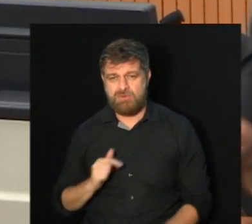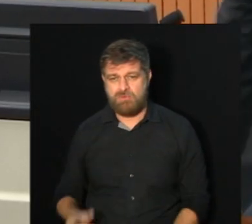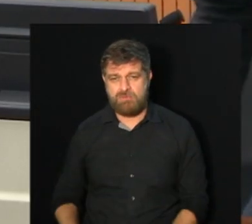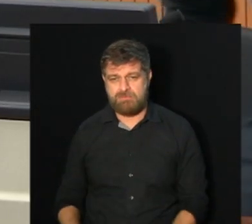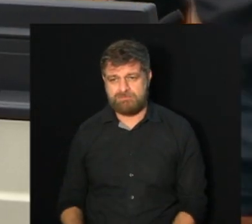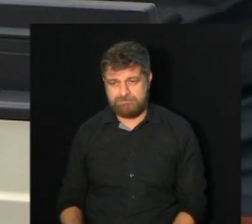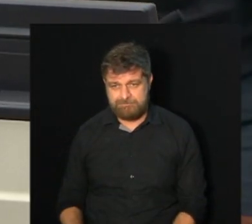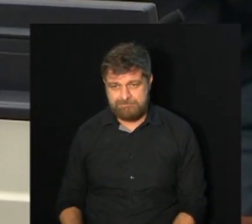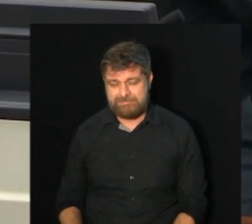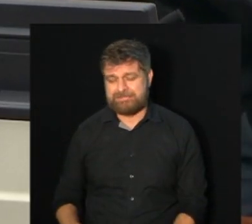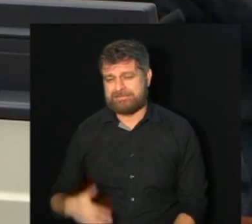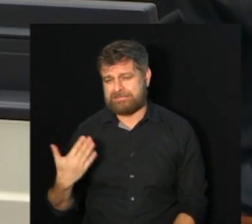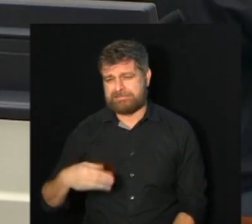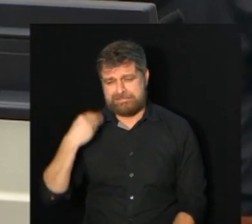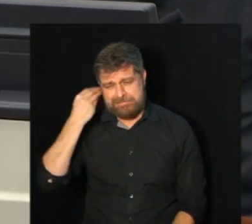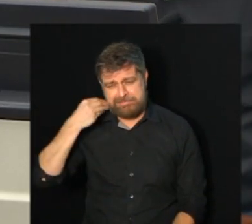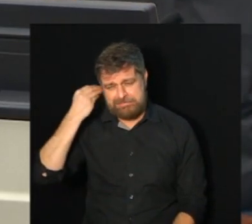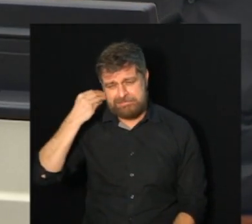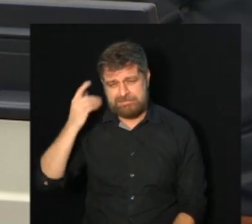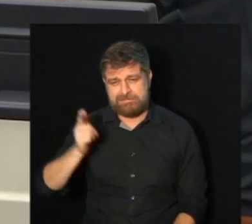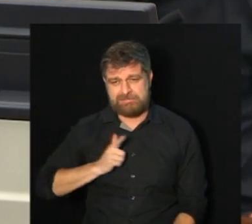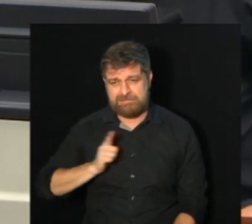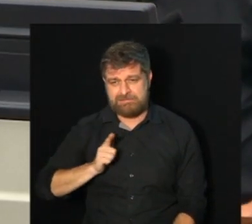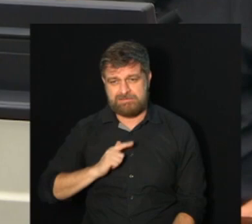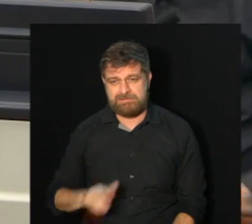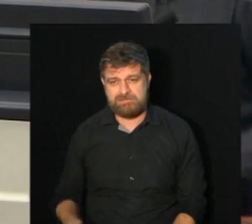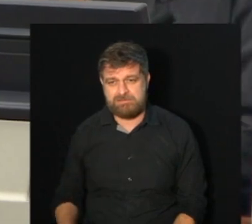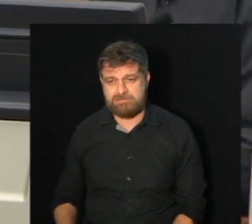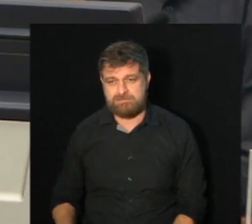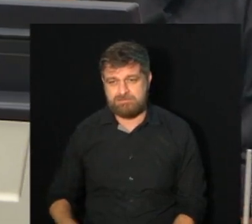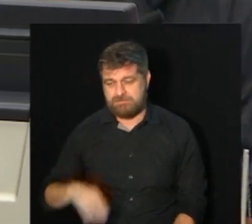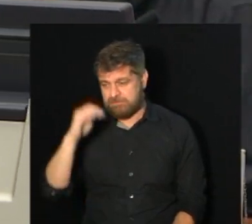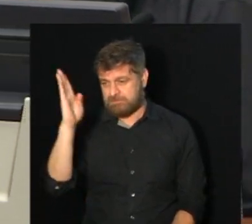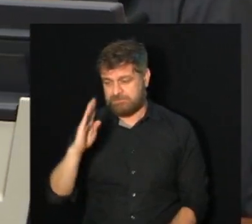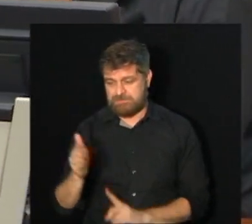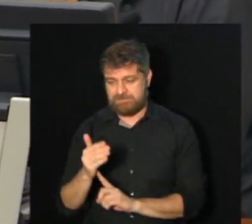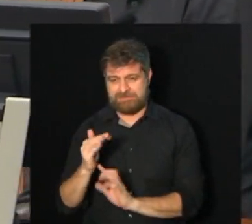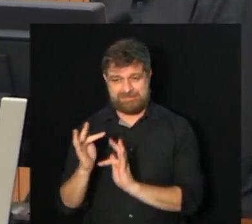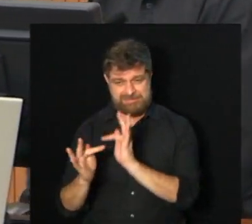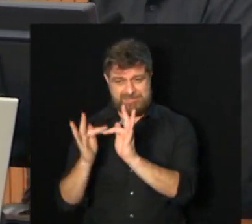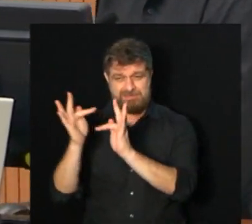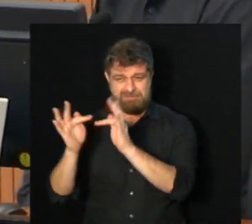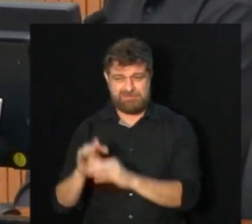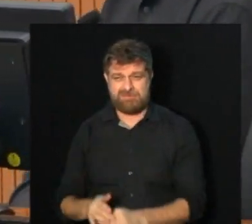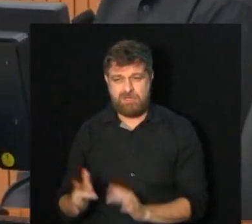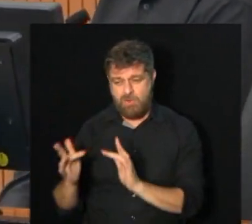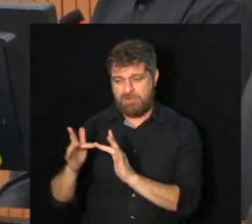telecom. Ele é administrador da rede Brandmaster no Brasil, de tecnologia internacional.